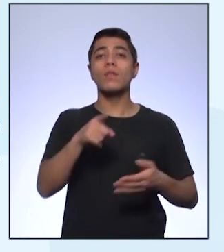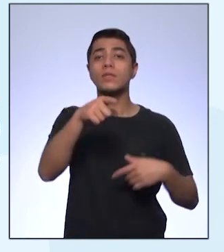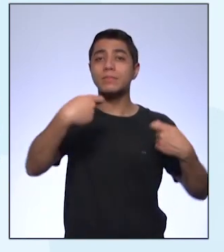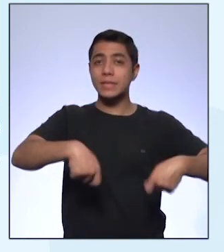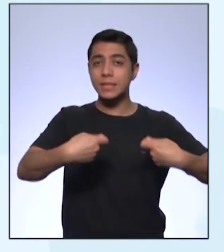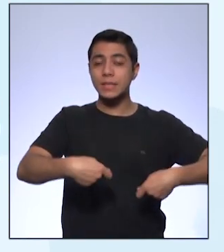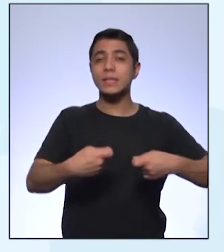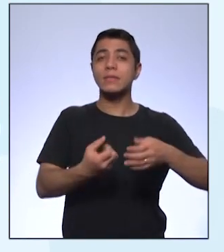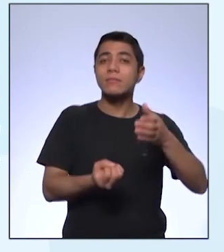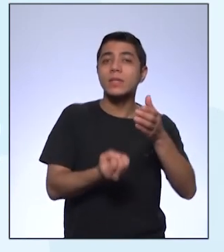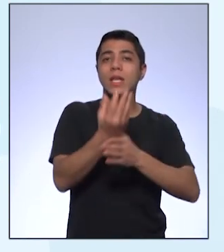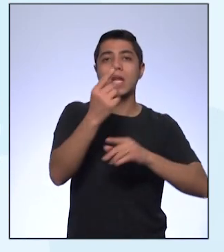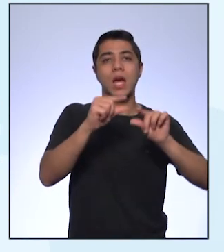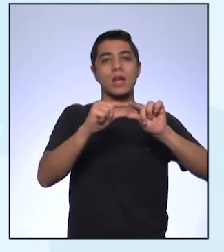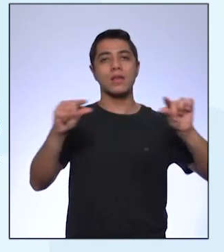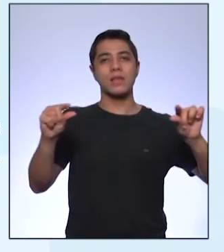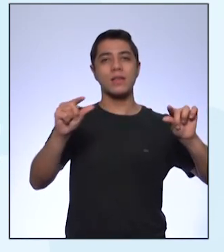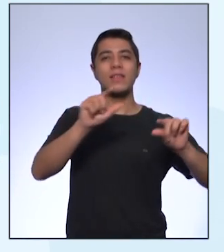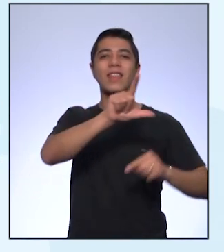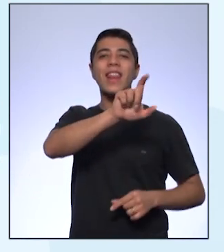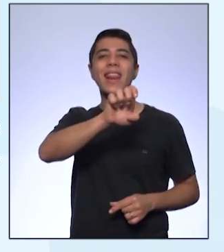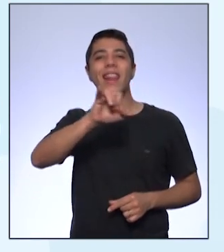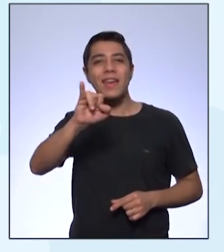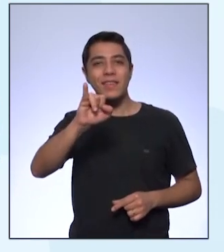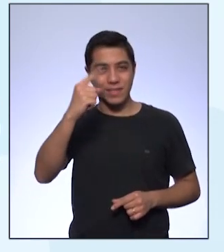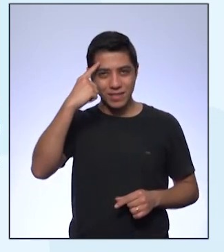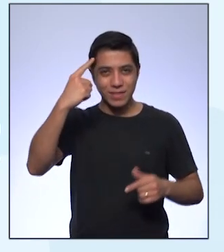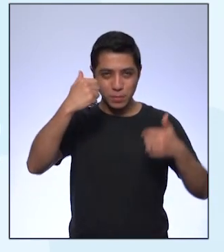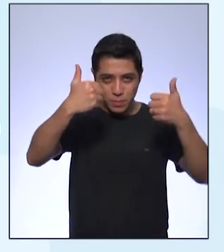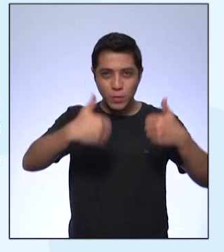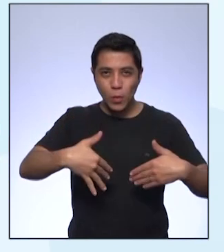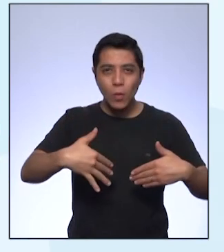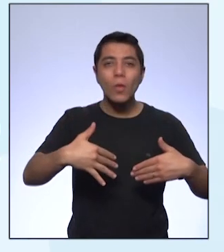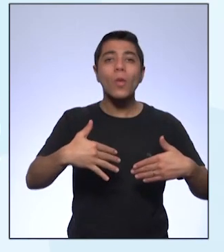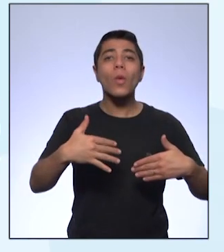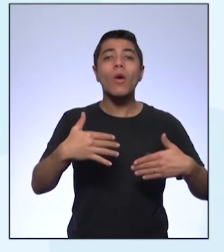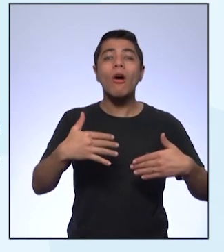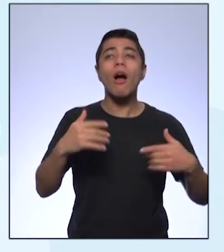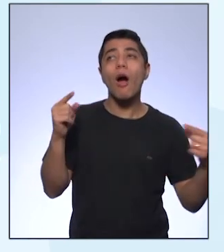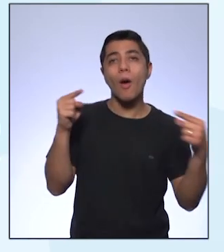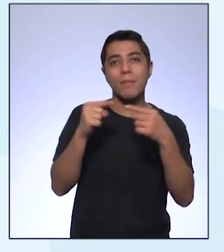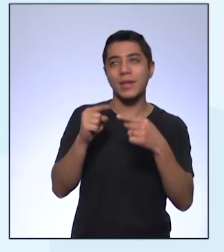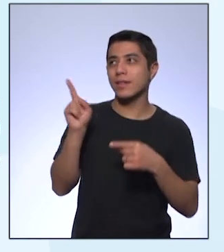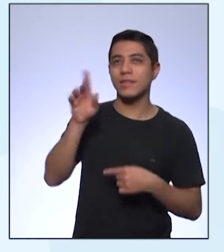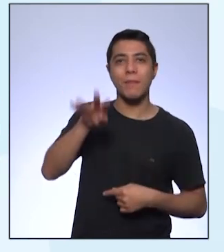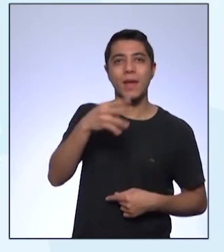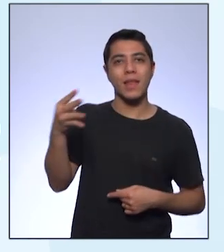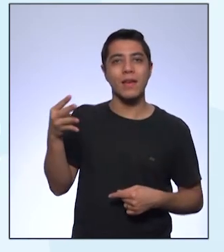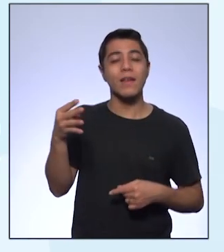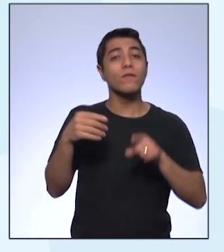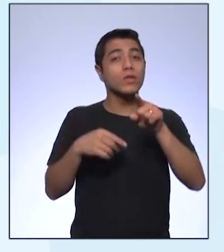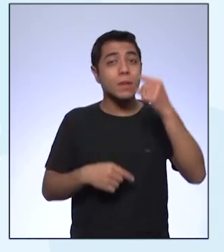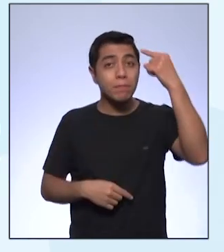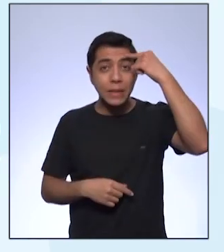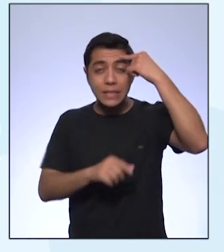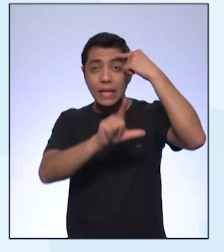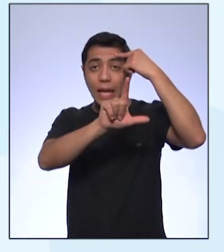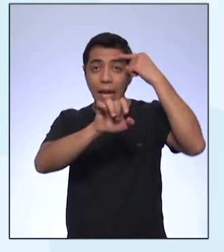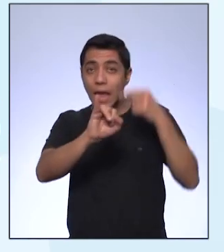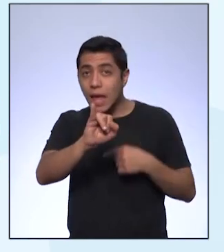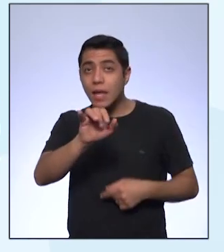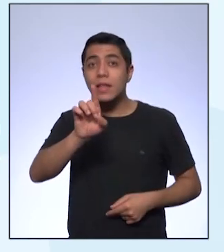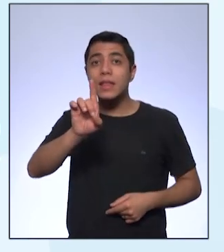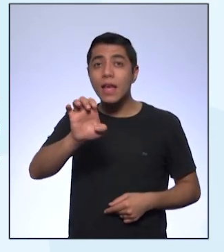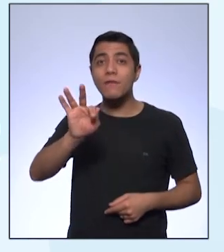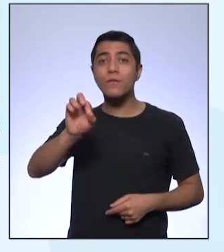ali na tabela. Para iniciar esta atividade, pense na lei de formação. Jonas,